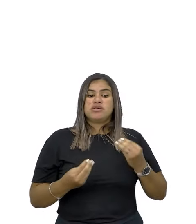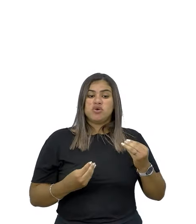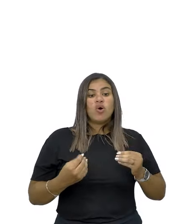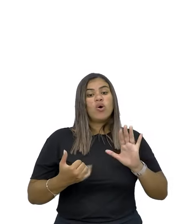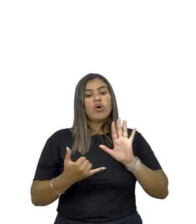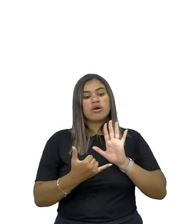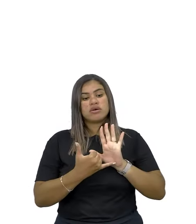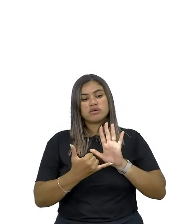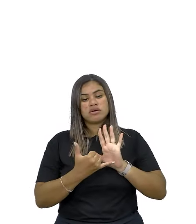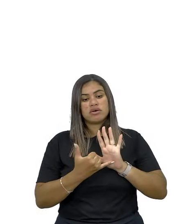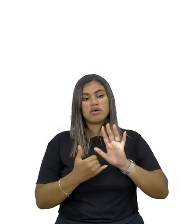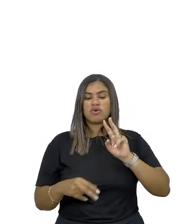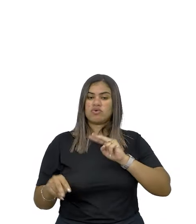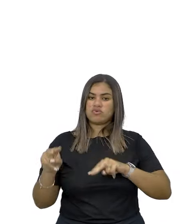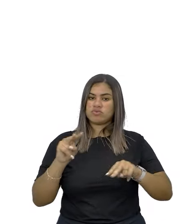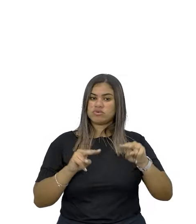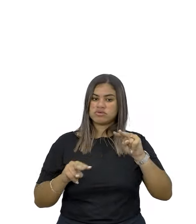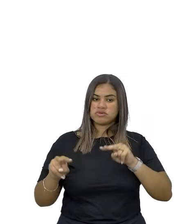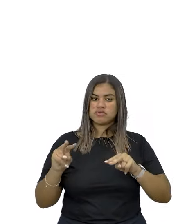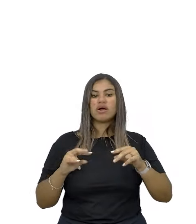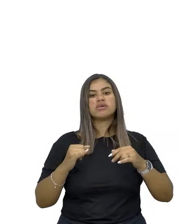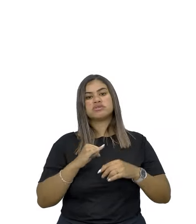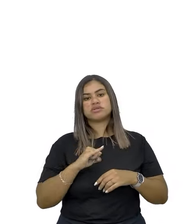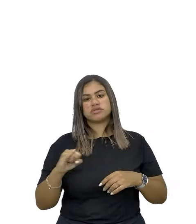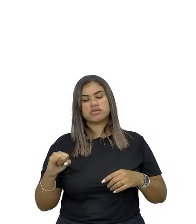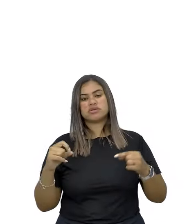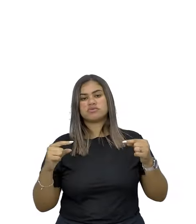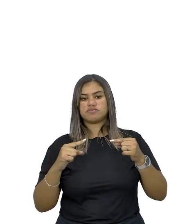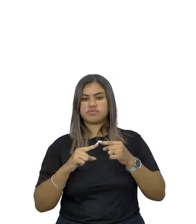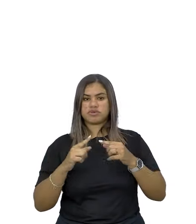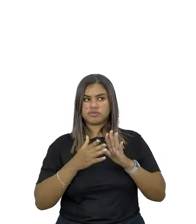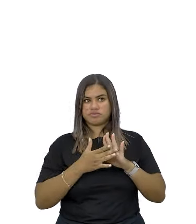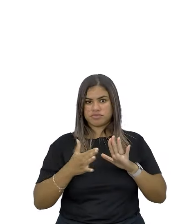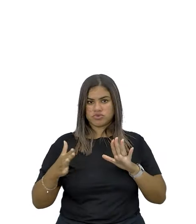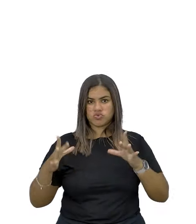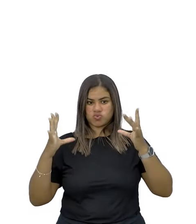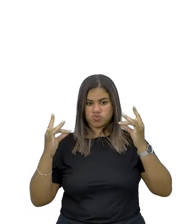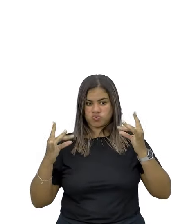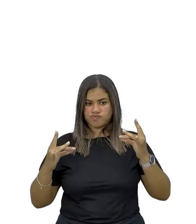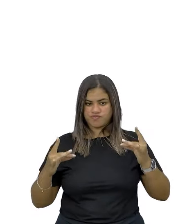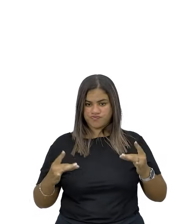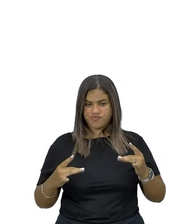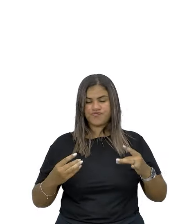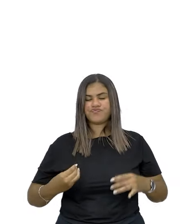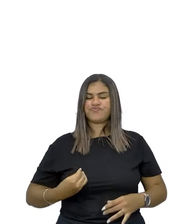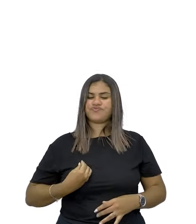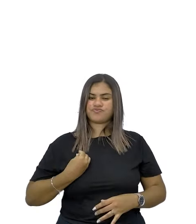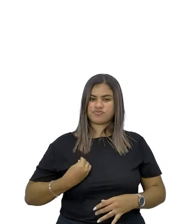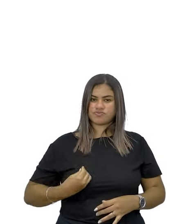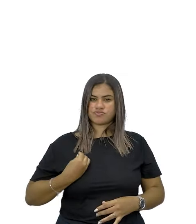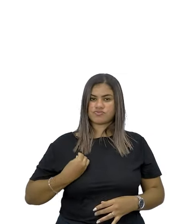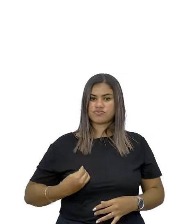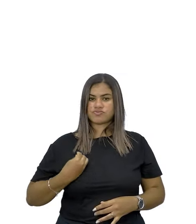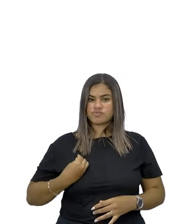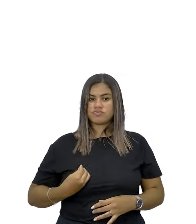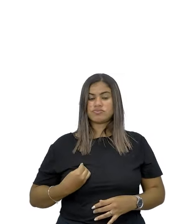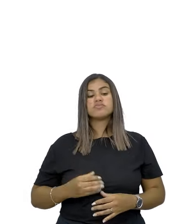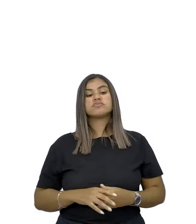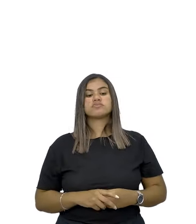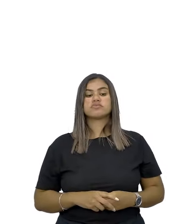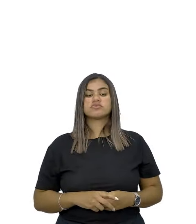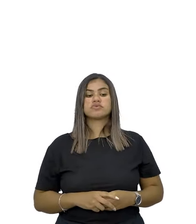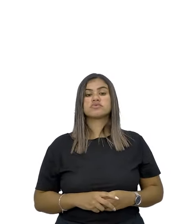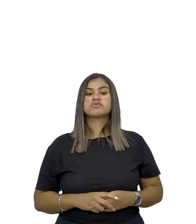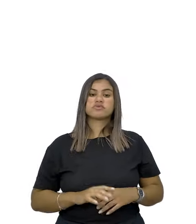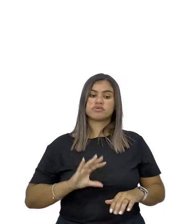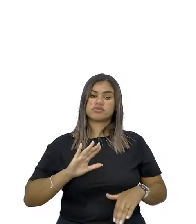eu vou observar se foram reservados momentos específicos para que os estudantes pudessem vivenciar cada um dos passos para a resolução do problema.